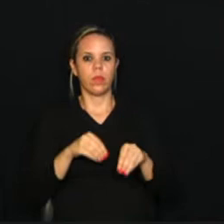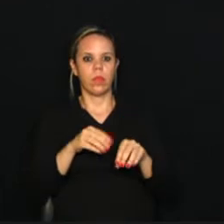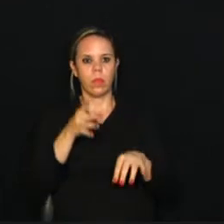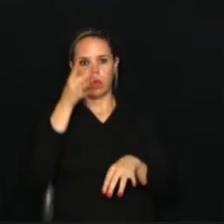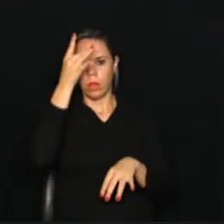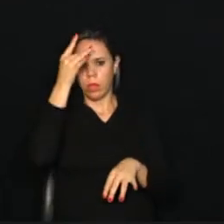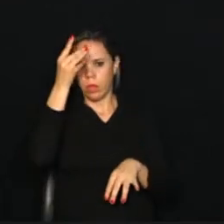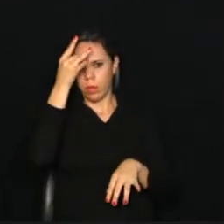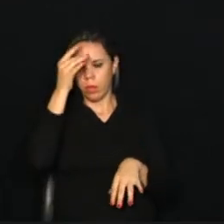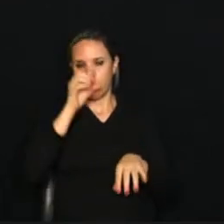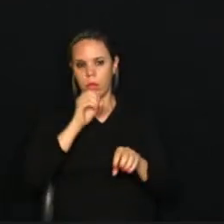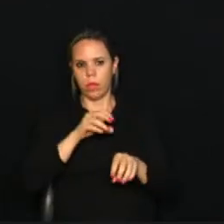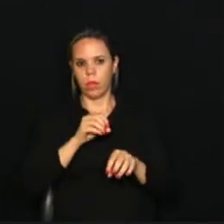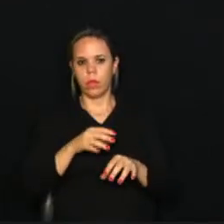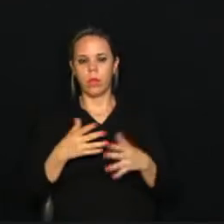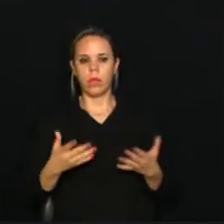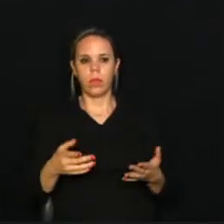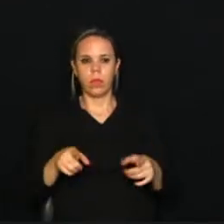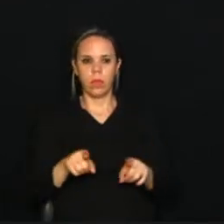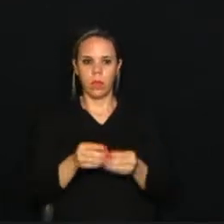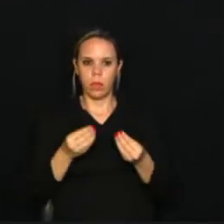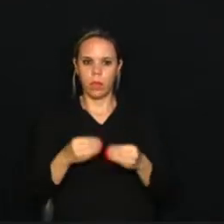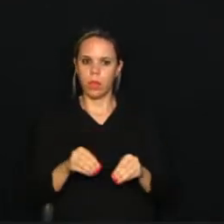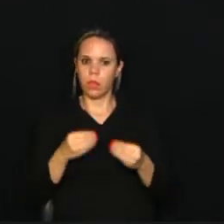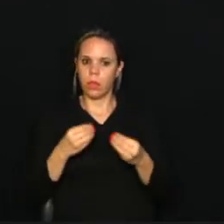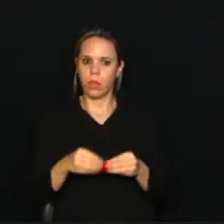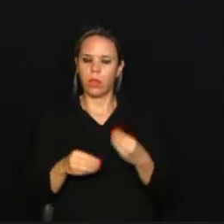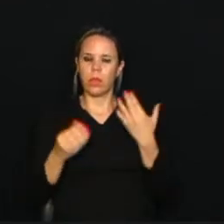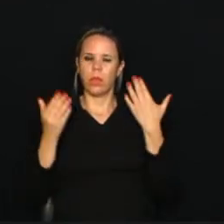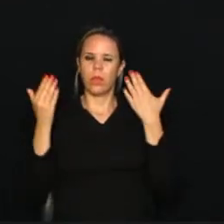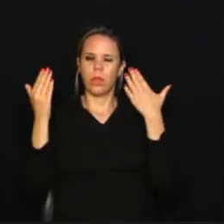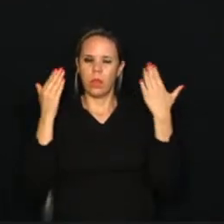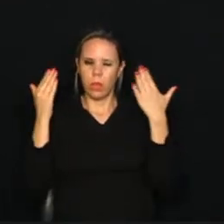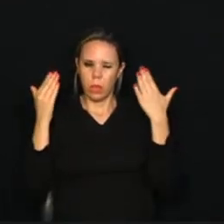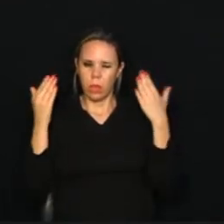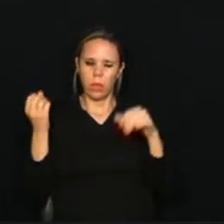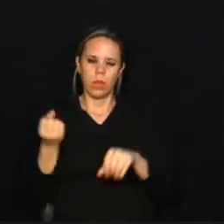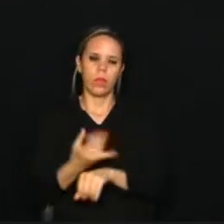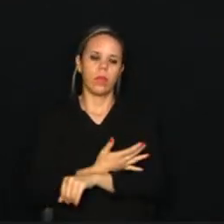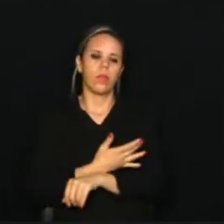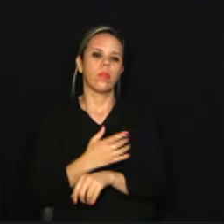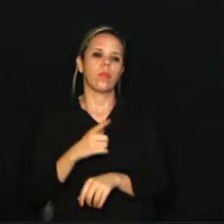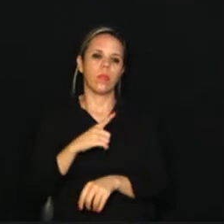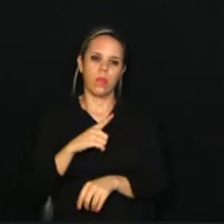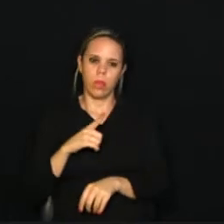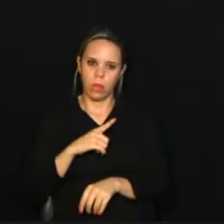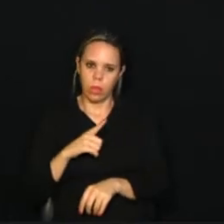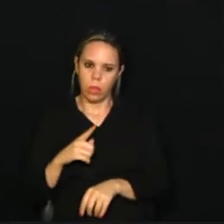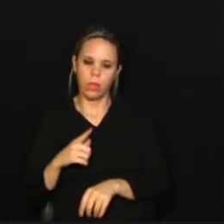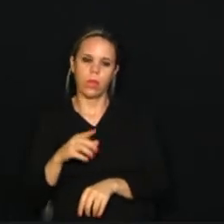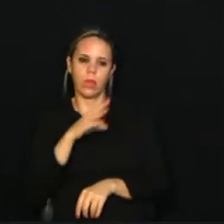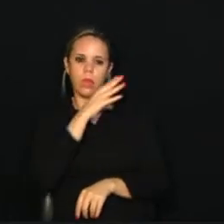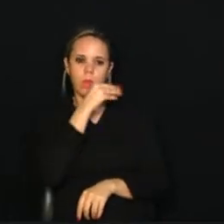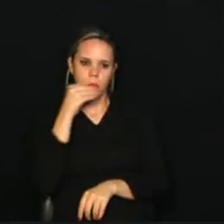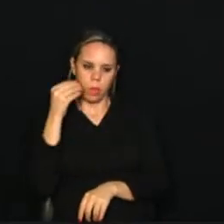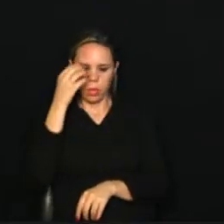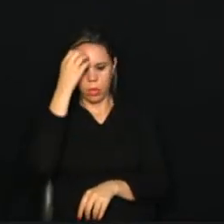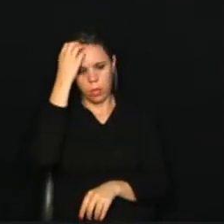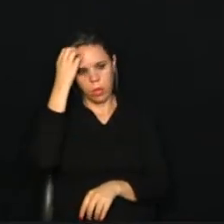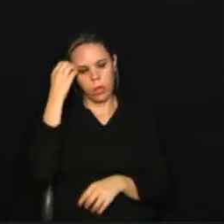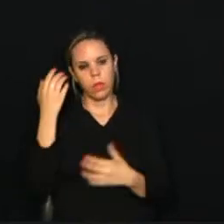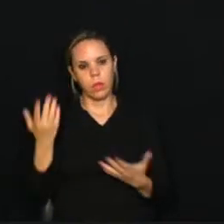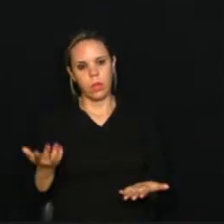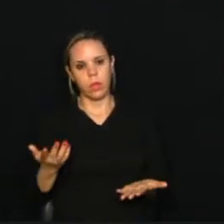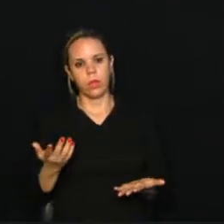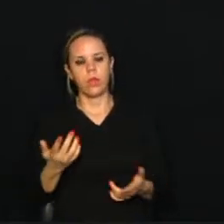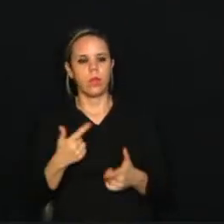educacionais, os prejuízos psíquicos, não é? Desses adolescentes,